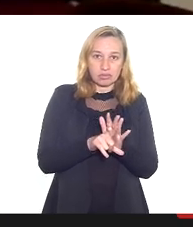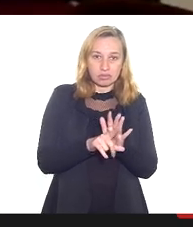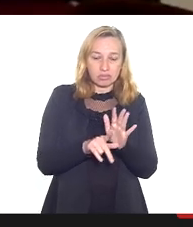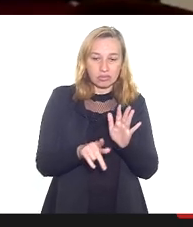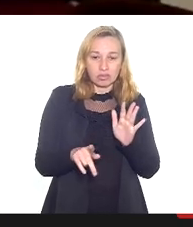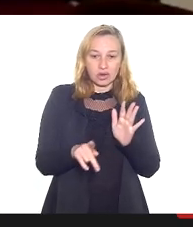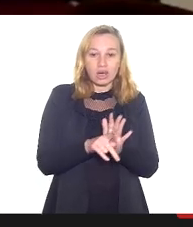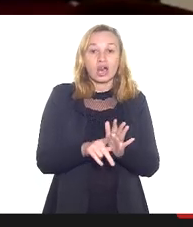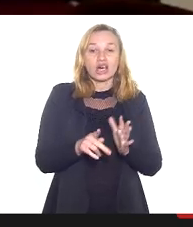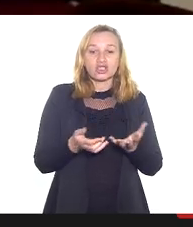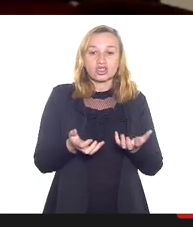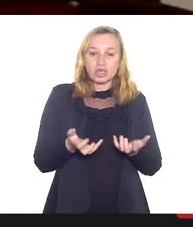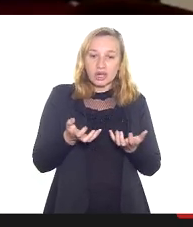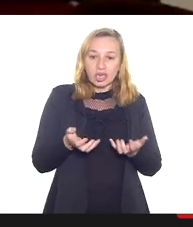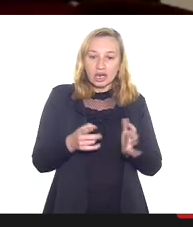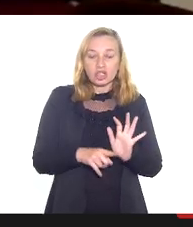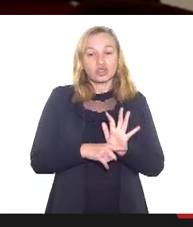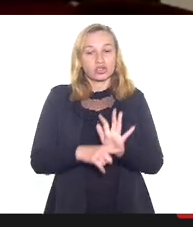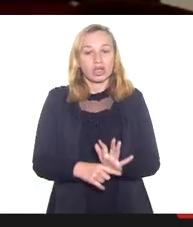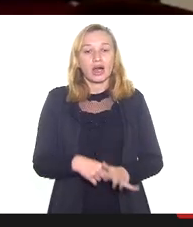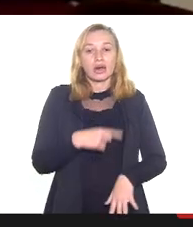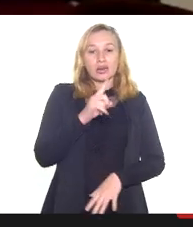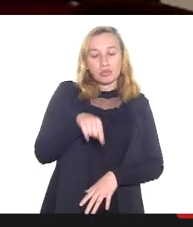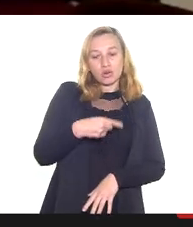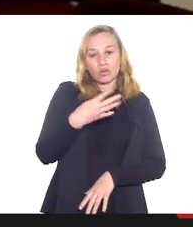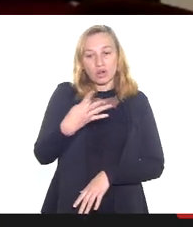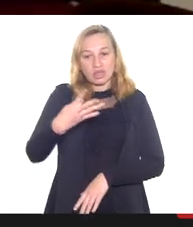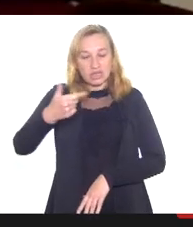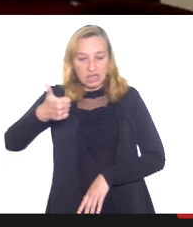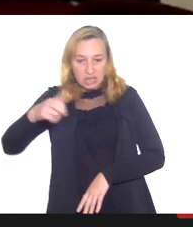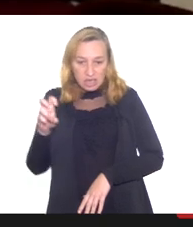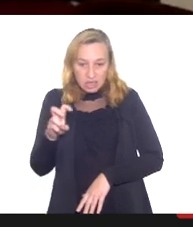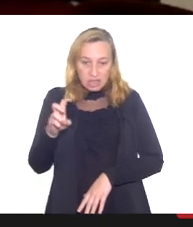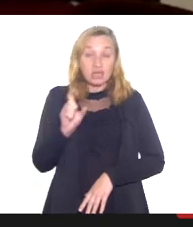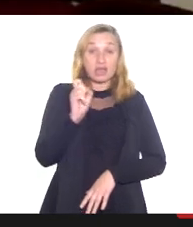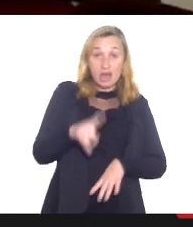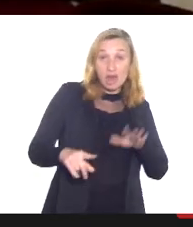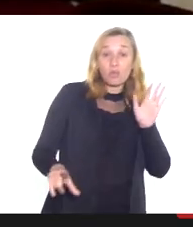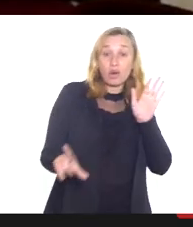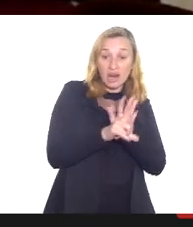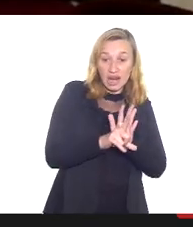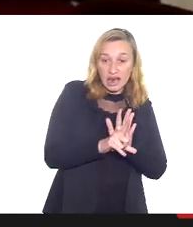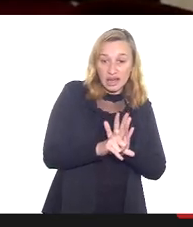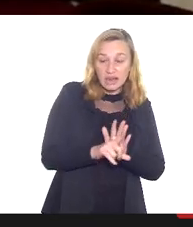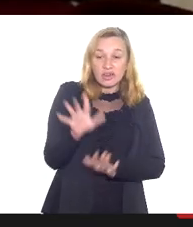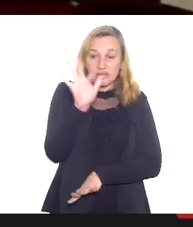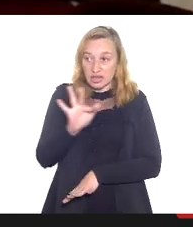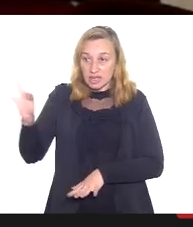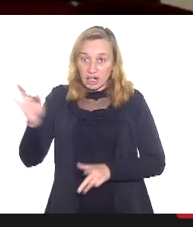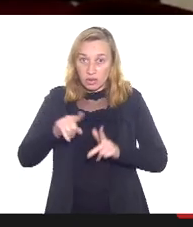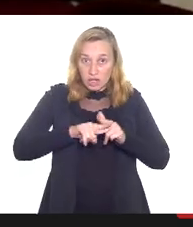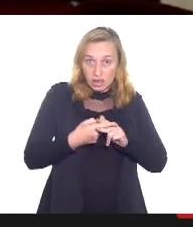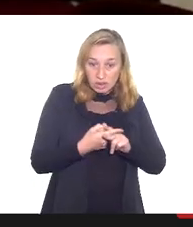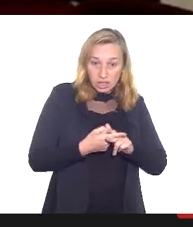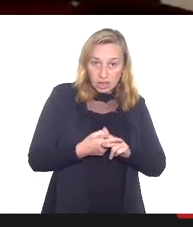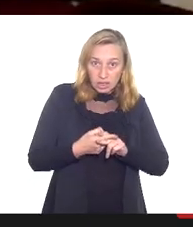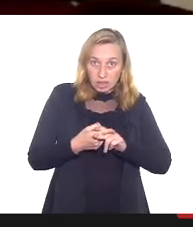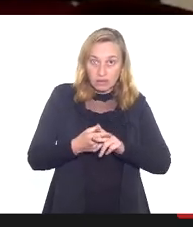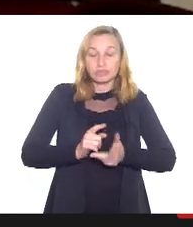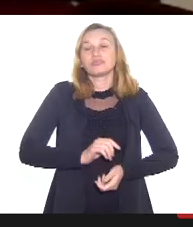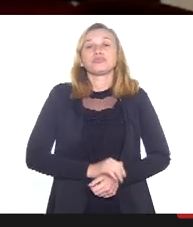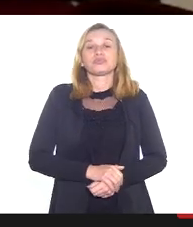A gente tem que atender a 3.415, né, que é uma lei federal que altera a LDB, então, que diz que